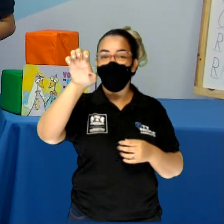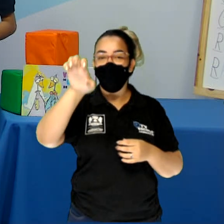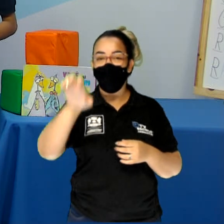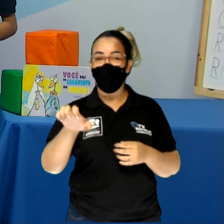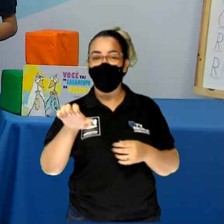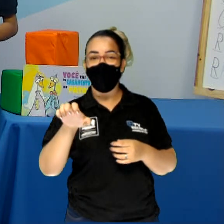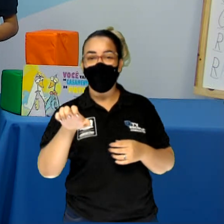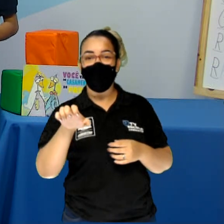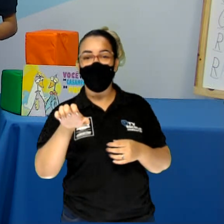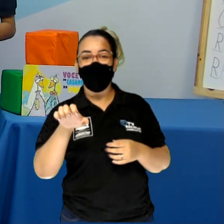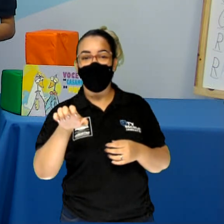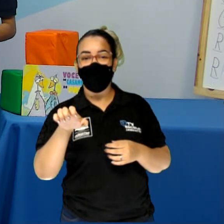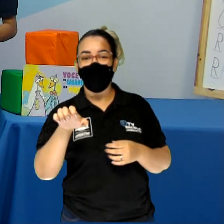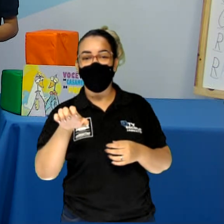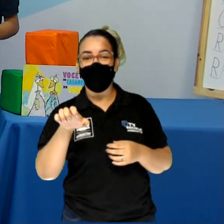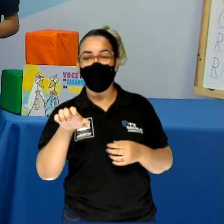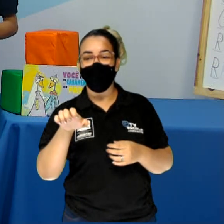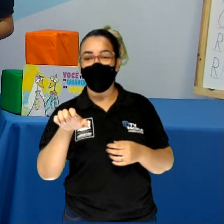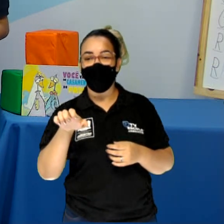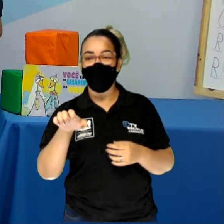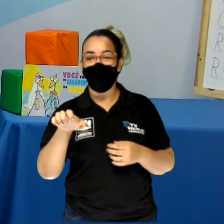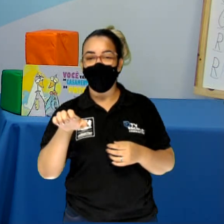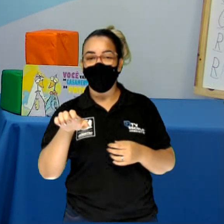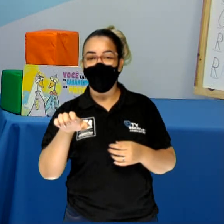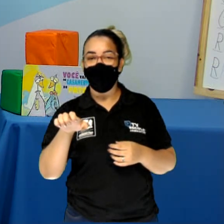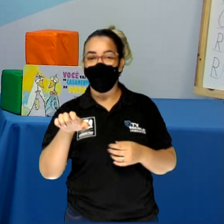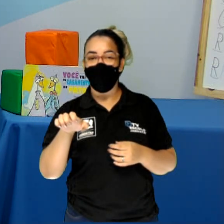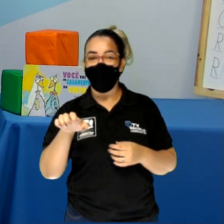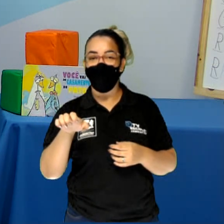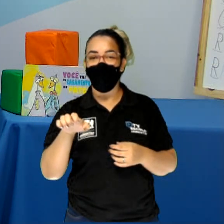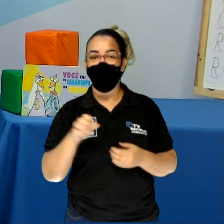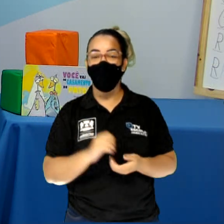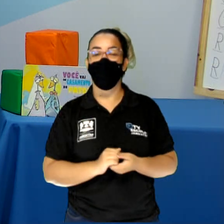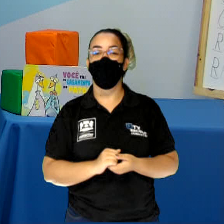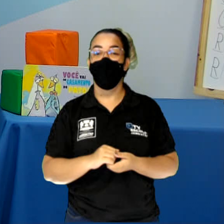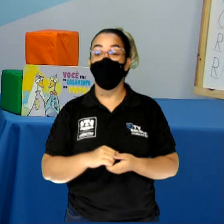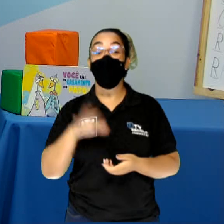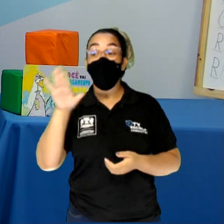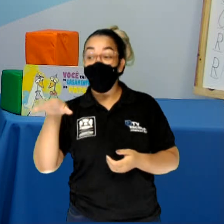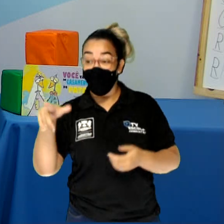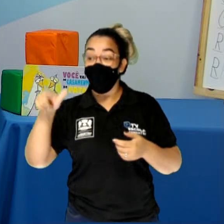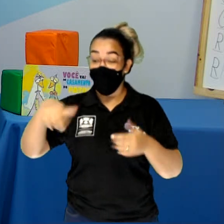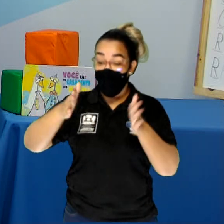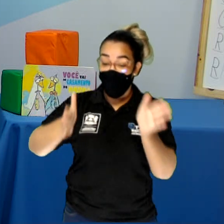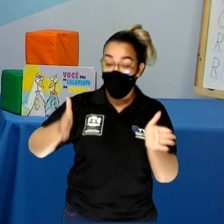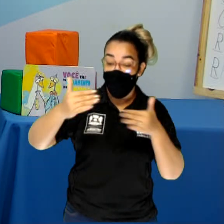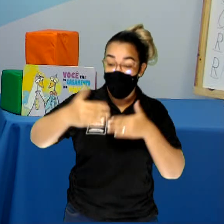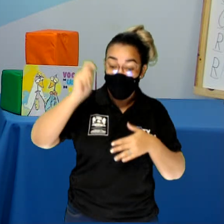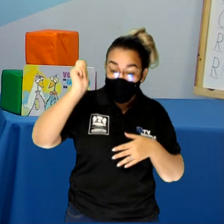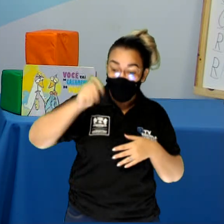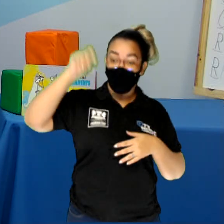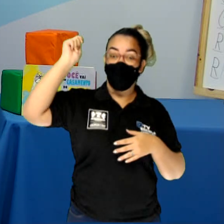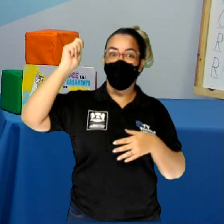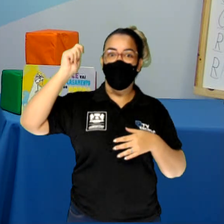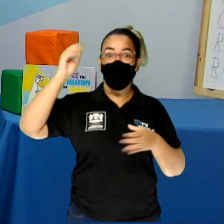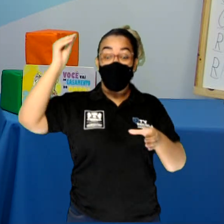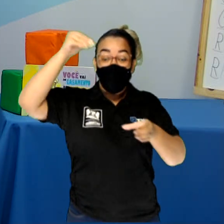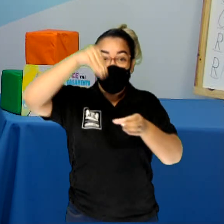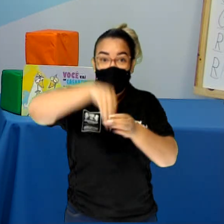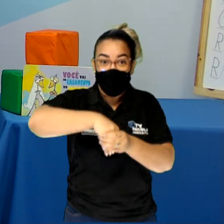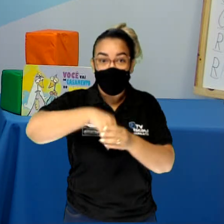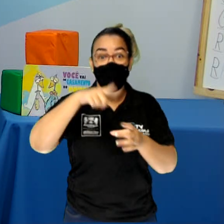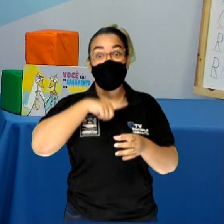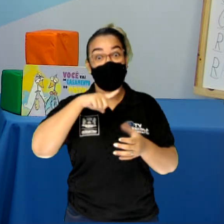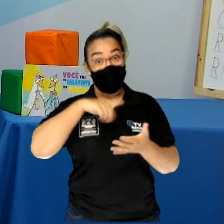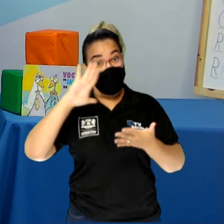professora! Vamos lá! Vamos lá? Professora Cleide, essa é a caixa mágica dos sonhos. Aqui dentro tem